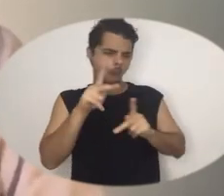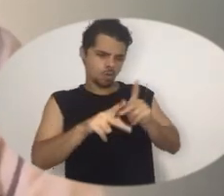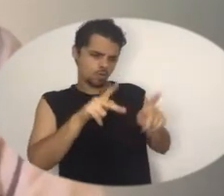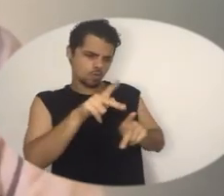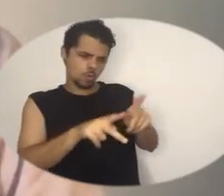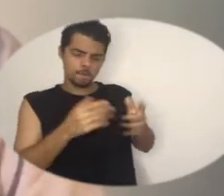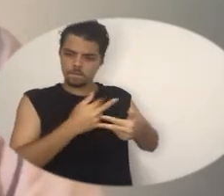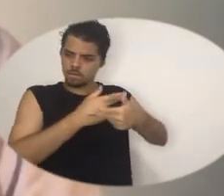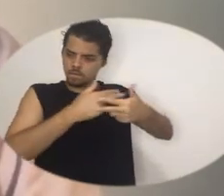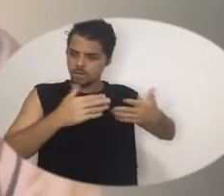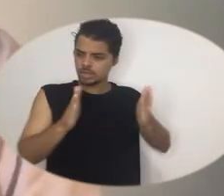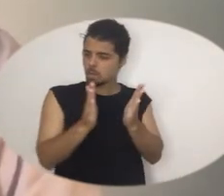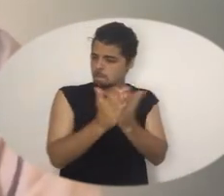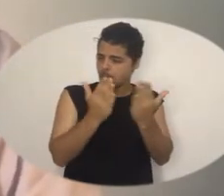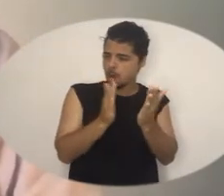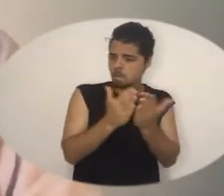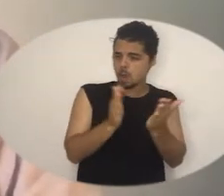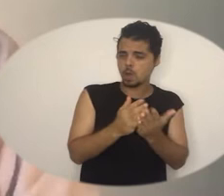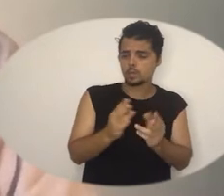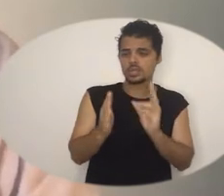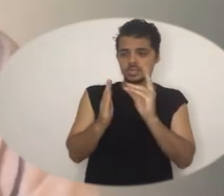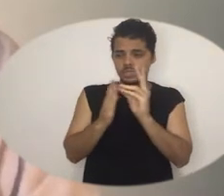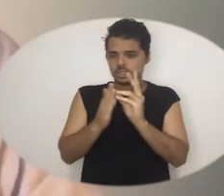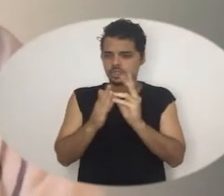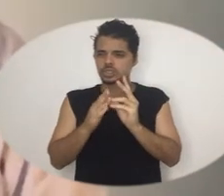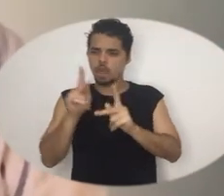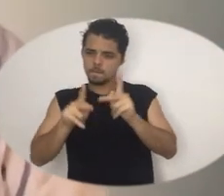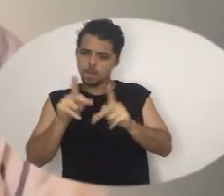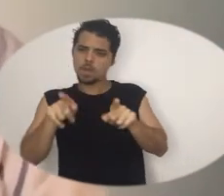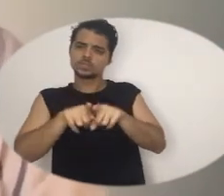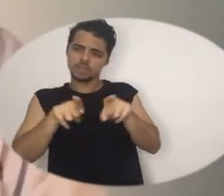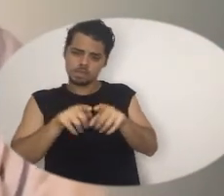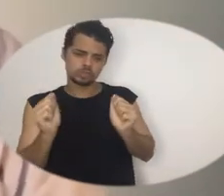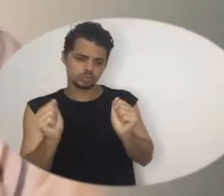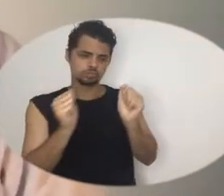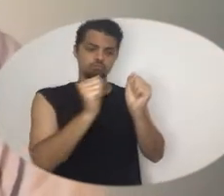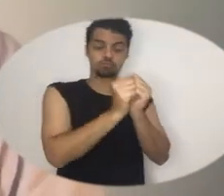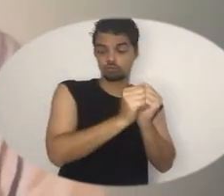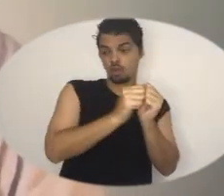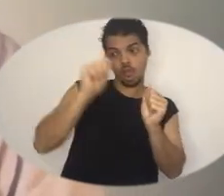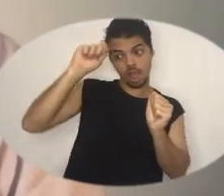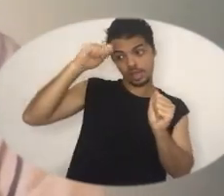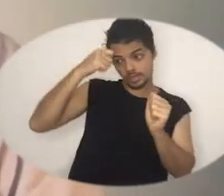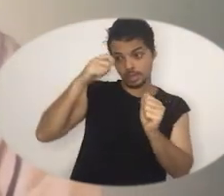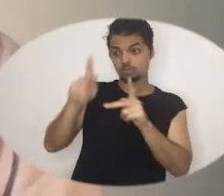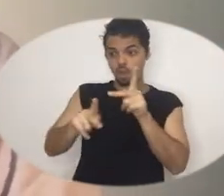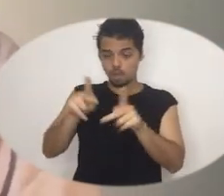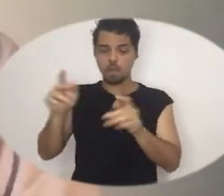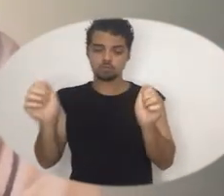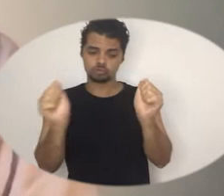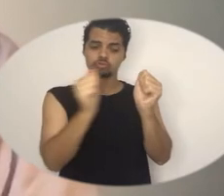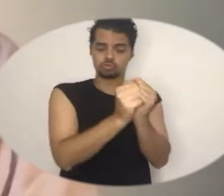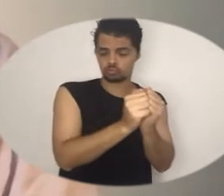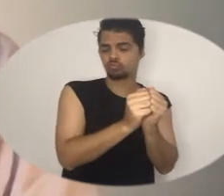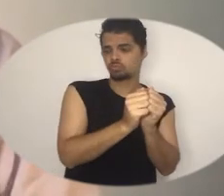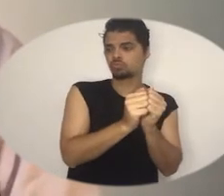de homens negros e de povos indígenas nesse processo o reconhecimento desses novos protagonistas nos leva